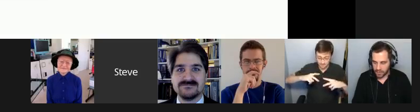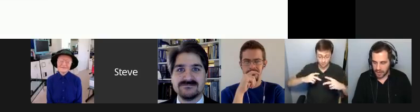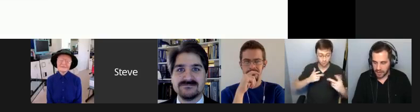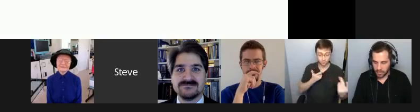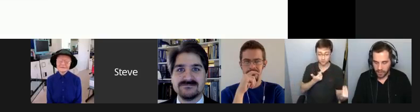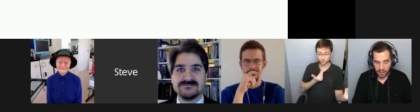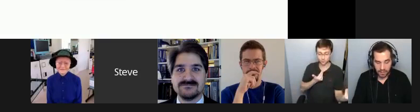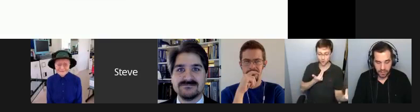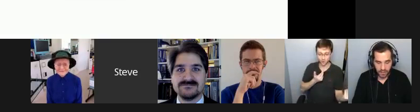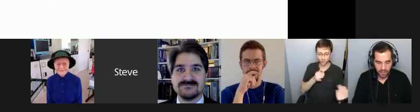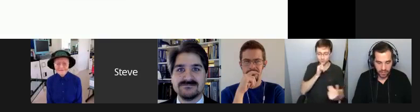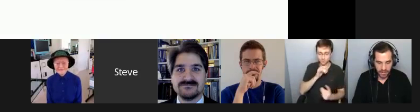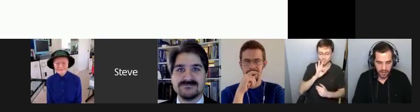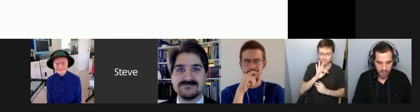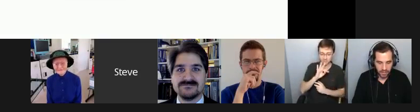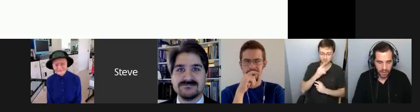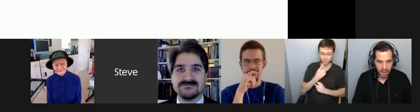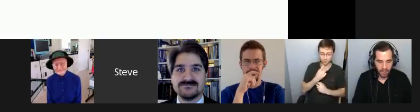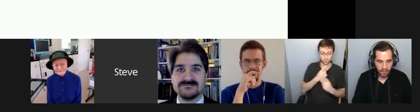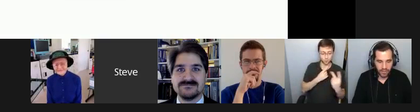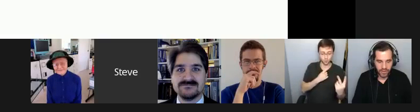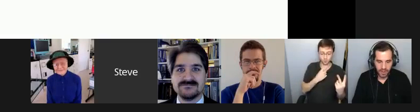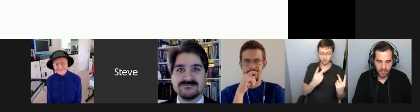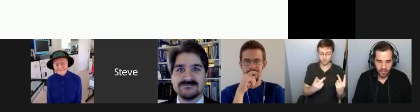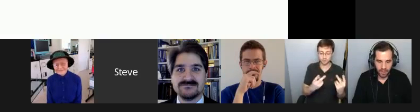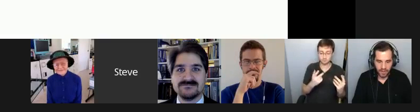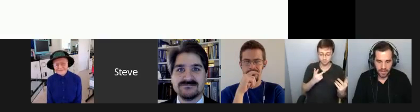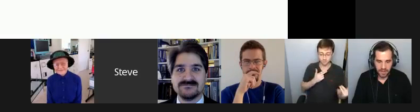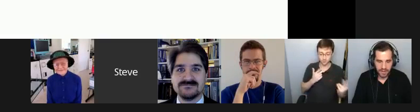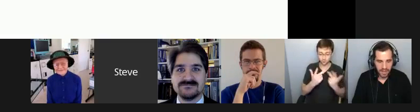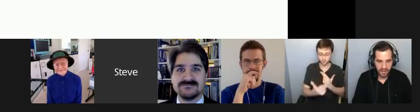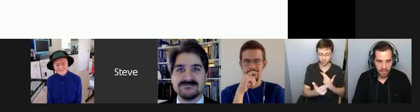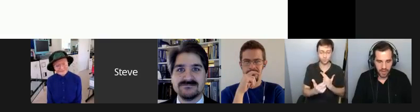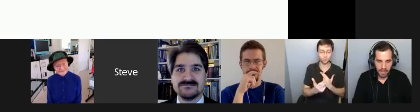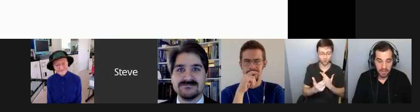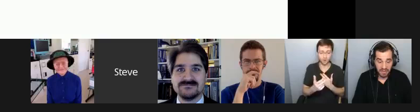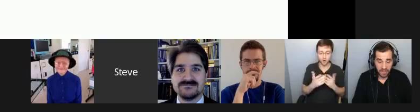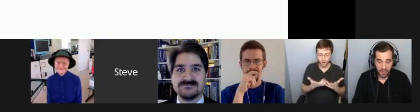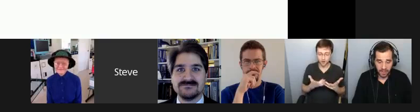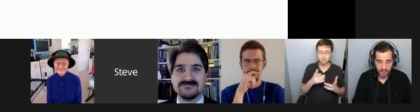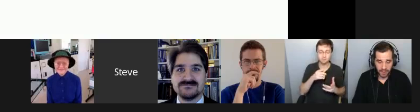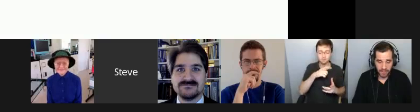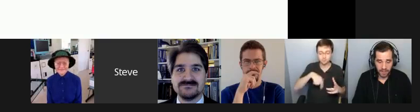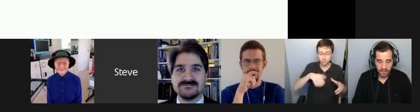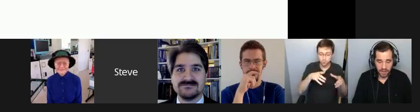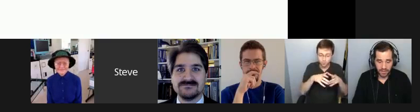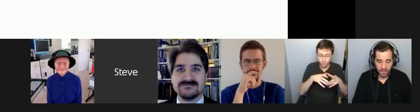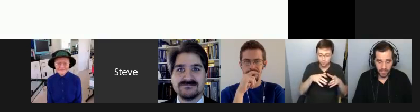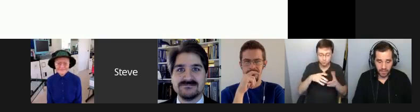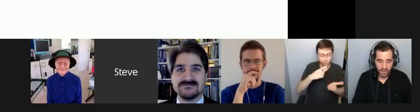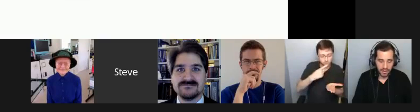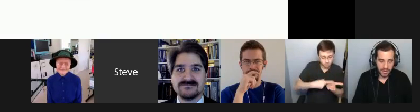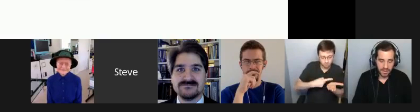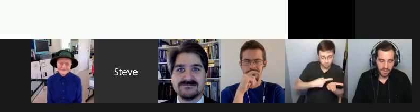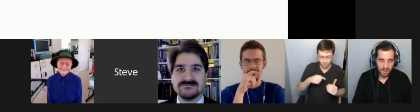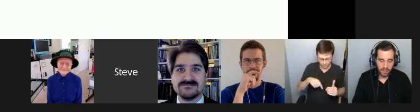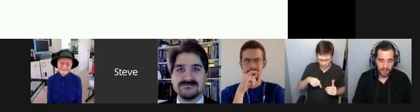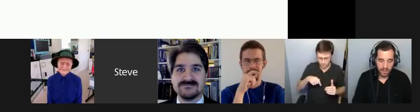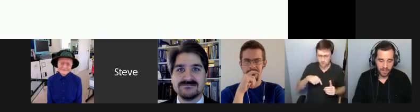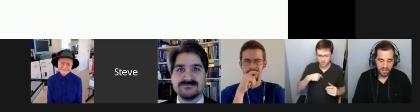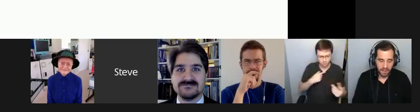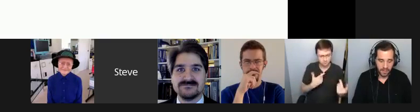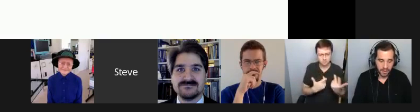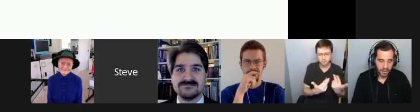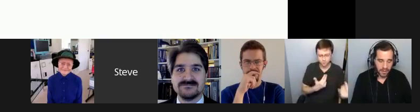Também tivemos ali momentos durante o texto onde nós escrevemos da mesma forma, né? Tivemos sujeitos que escreveram